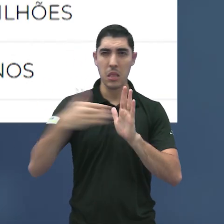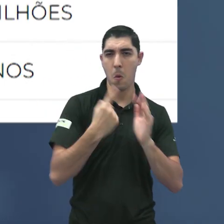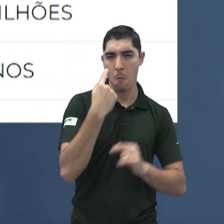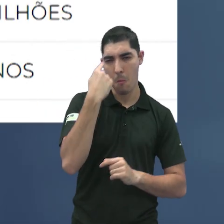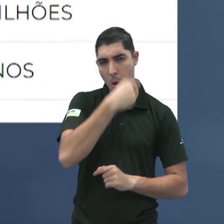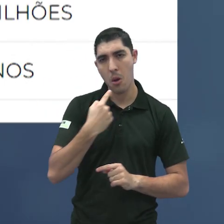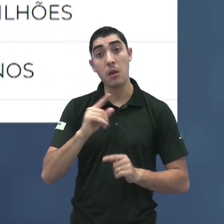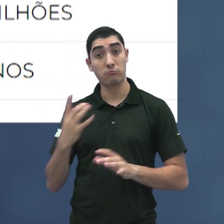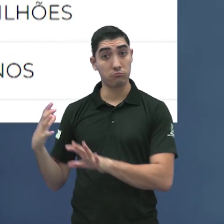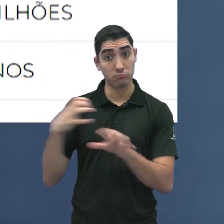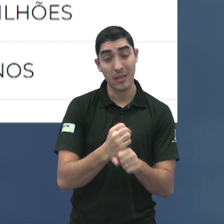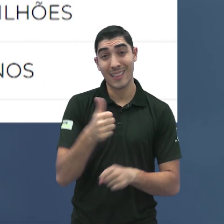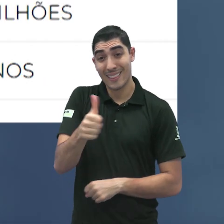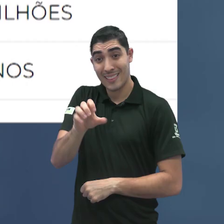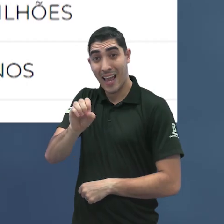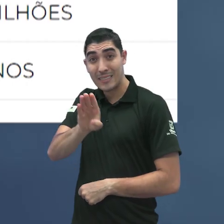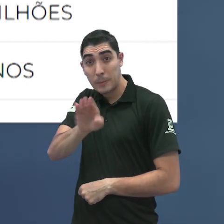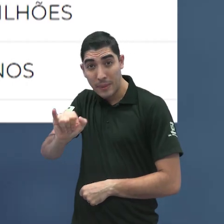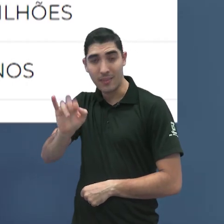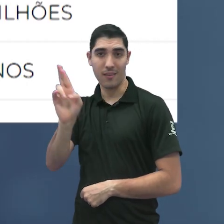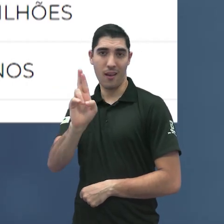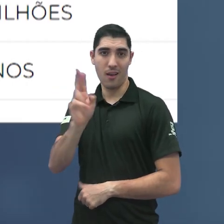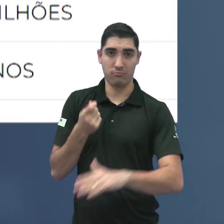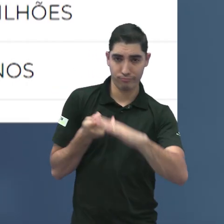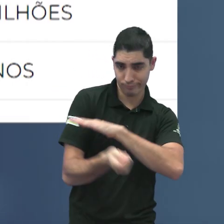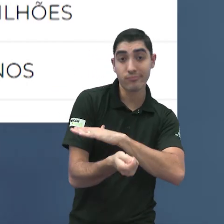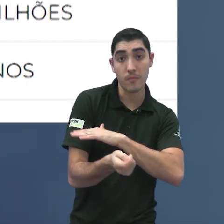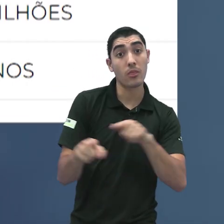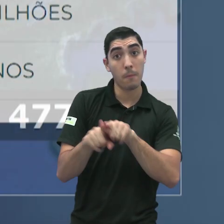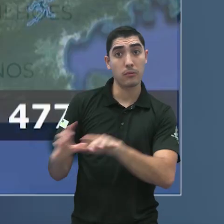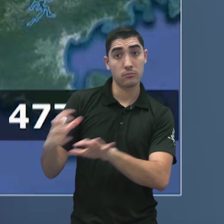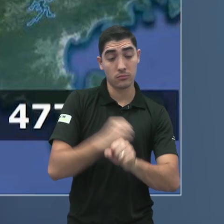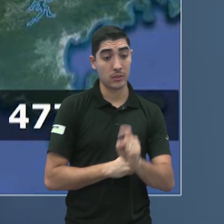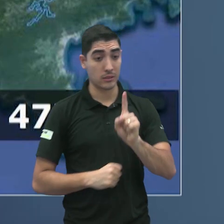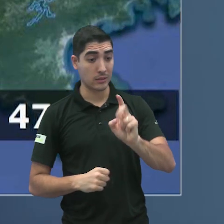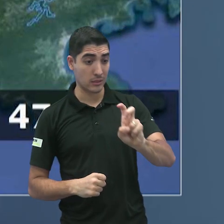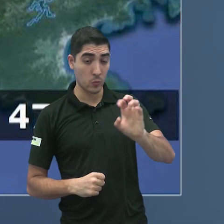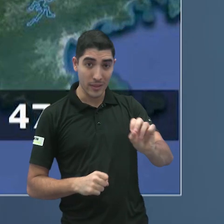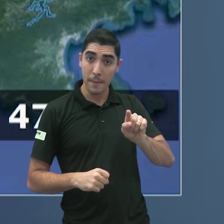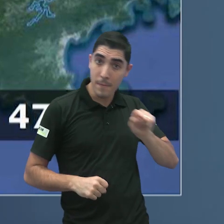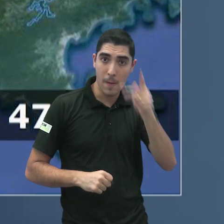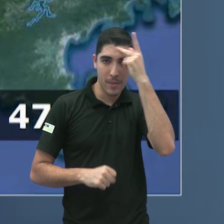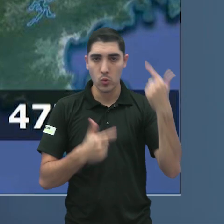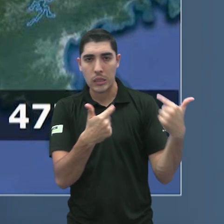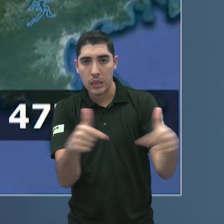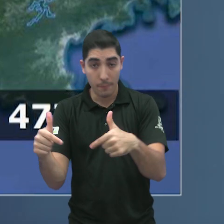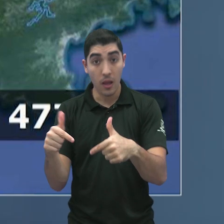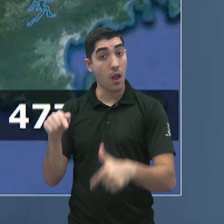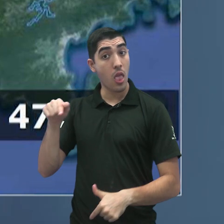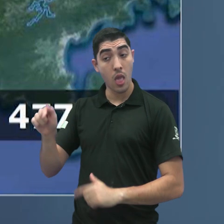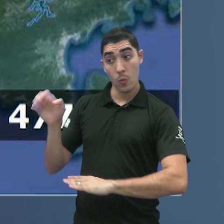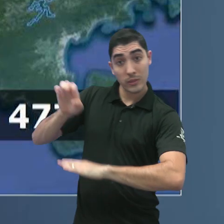10 bilhões de reais, ele também pode gerar até 150 mil empregos. E faz parte de uma estratégia estadual para